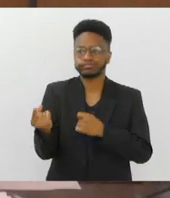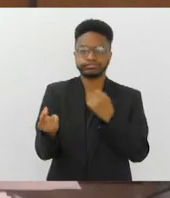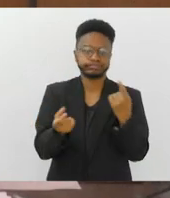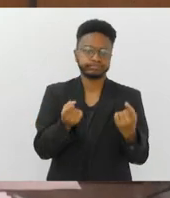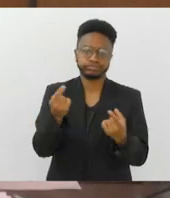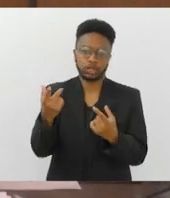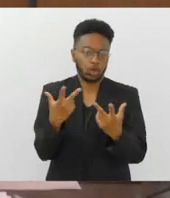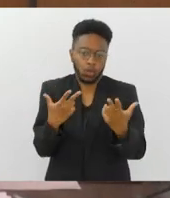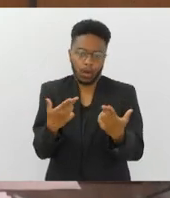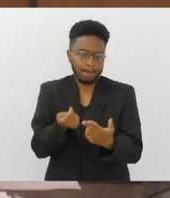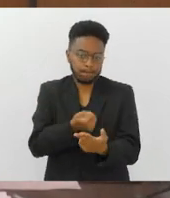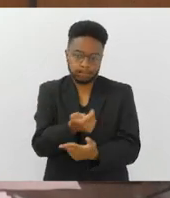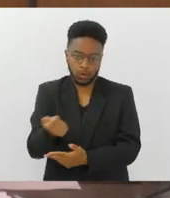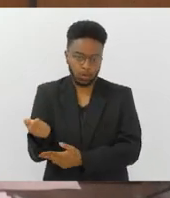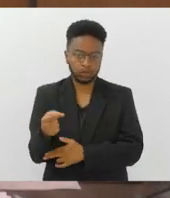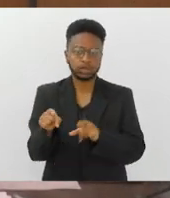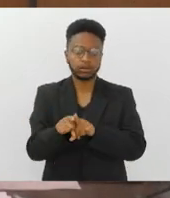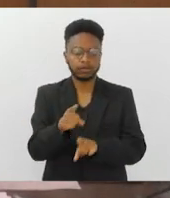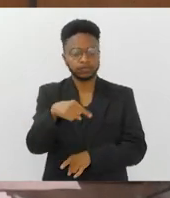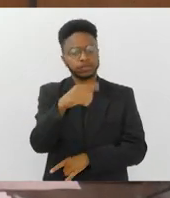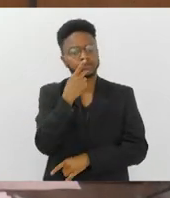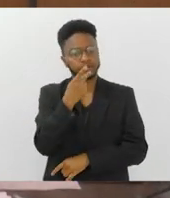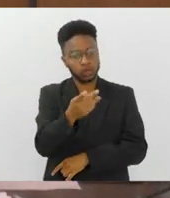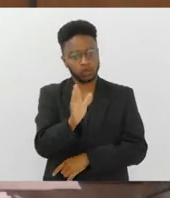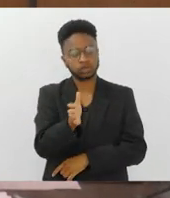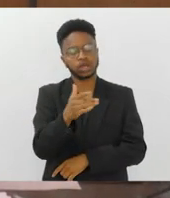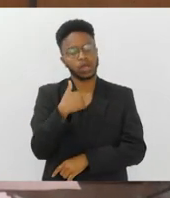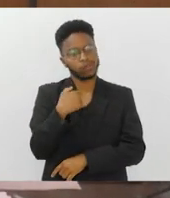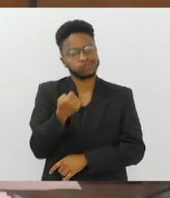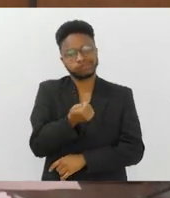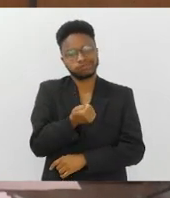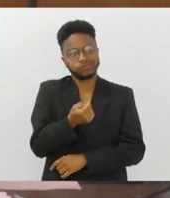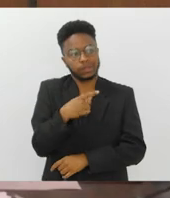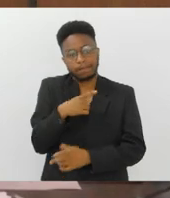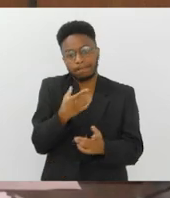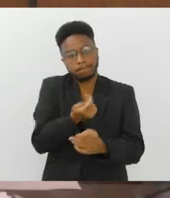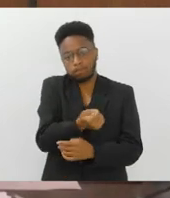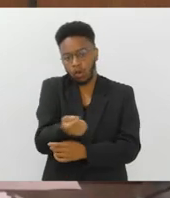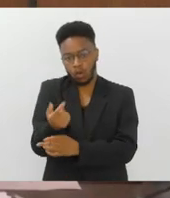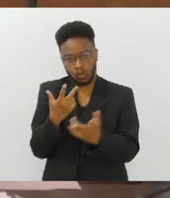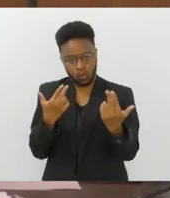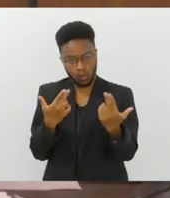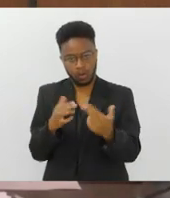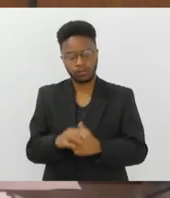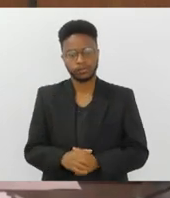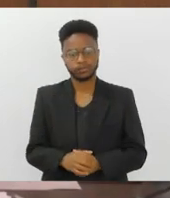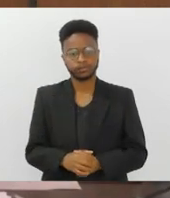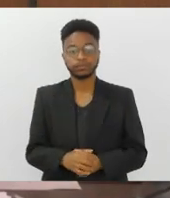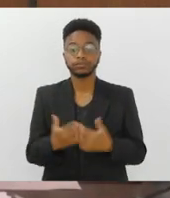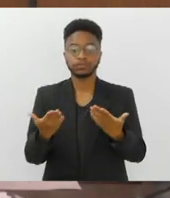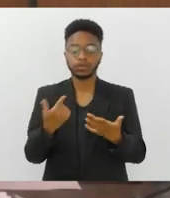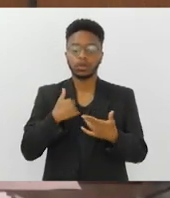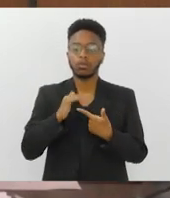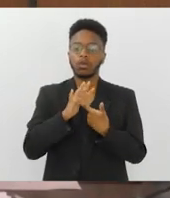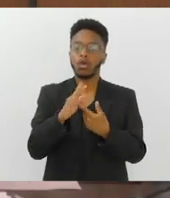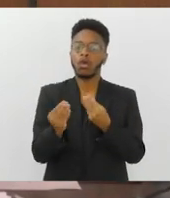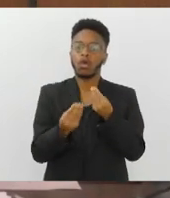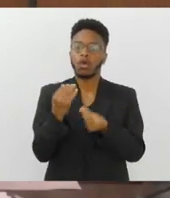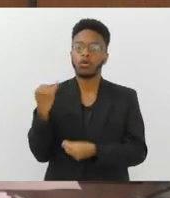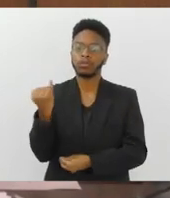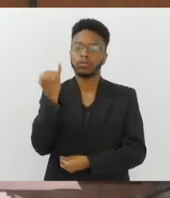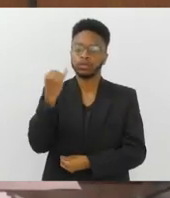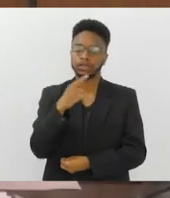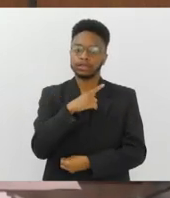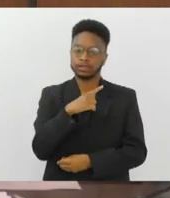Como foi visto, foi dito aqui, eu sou uma exceção. E aí, trazendo da importância da gente